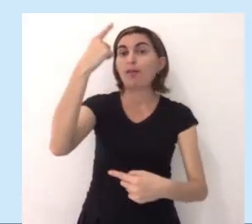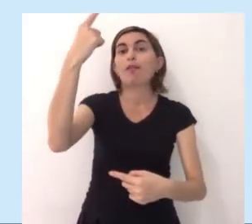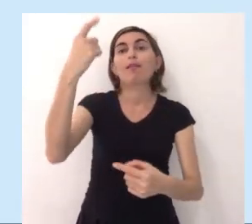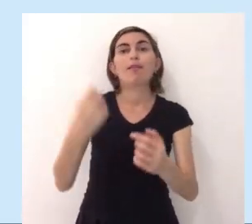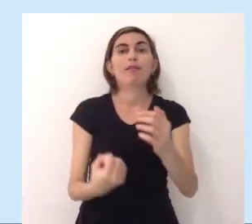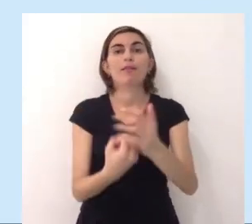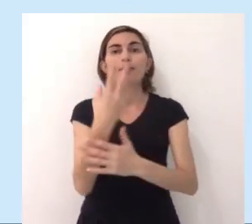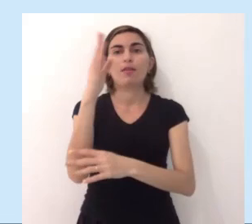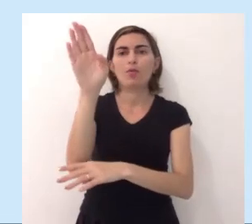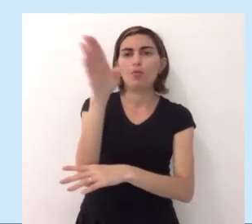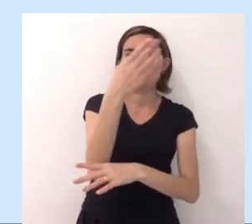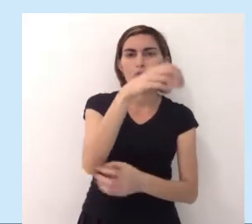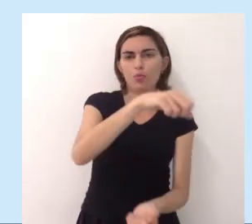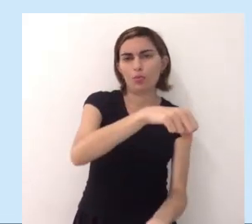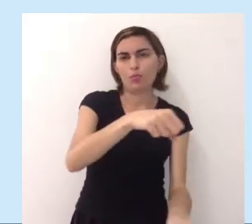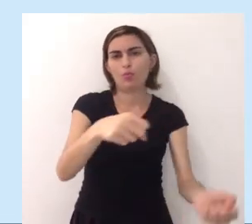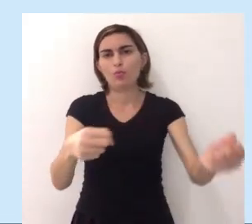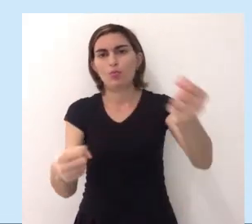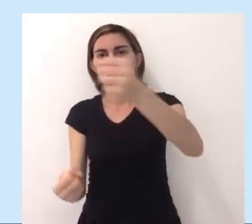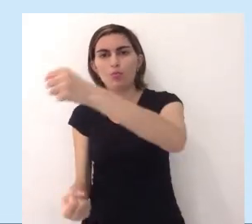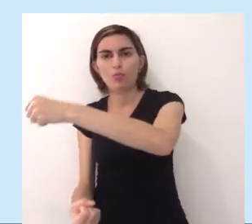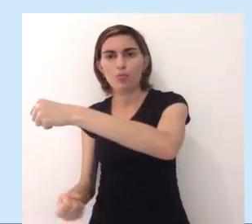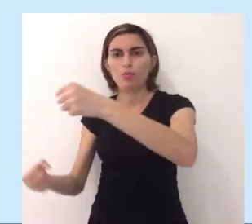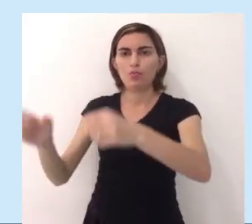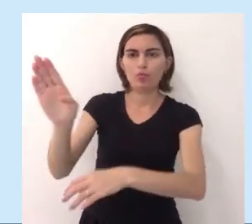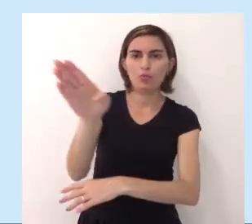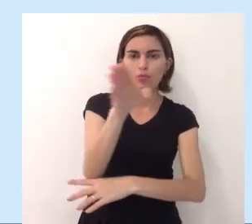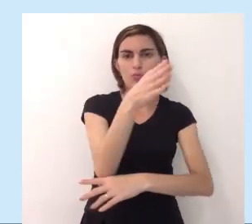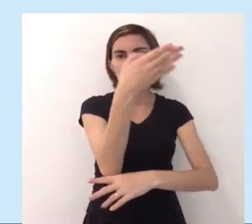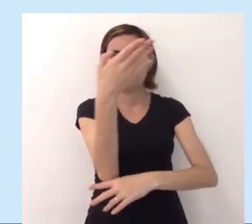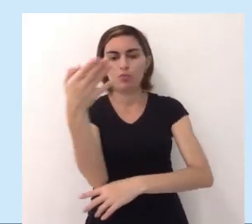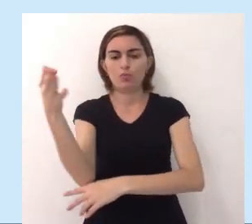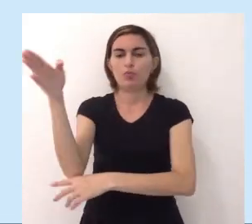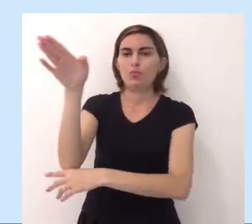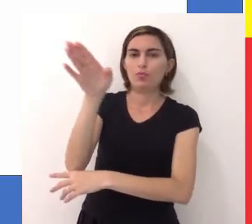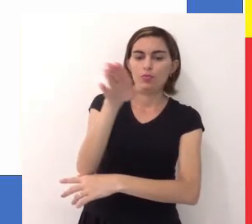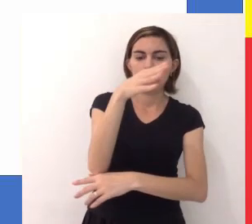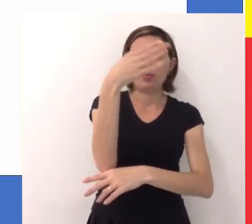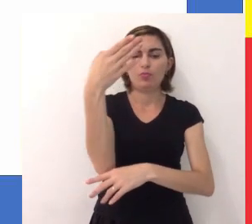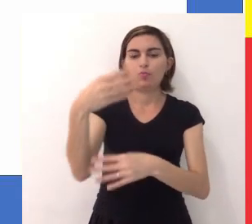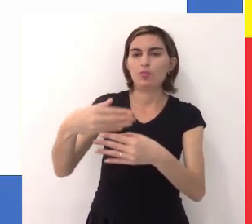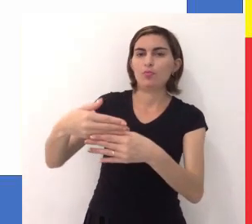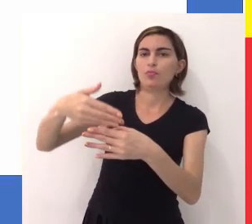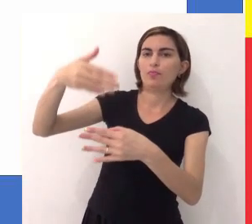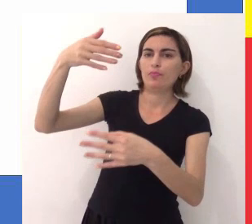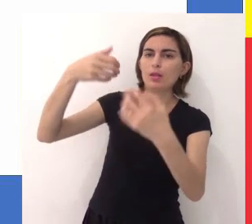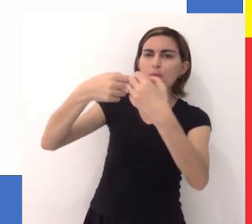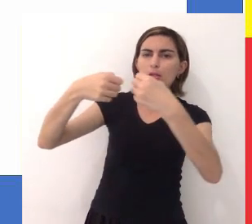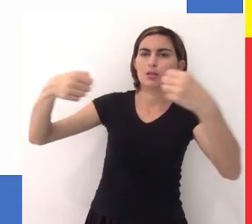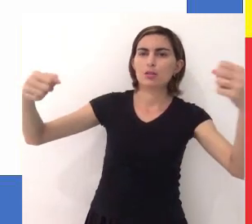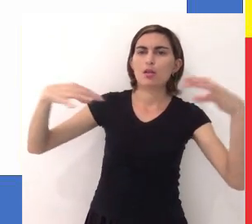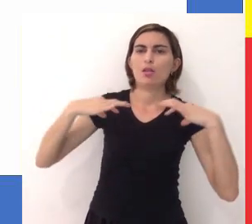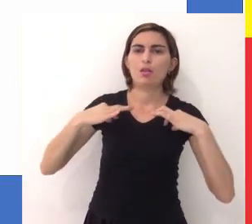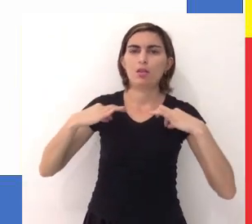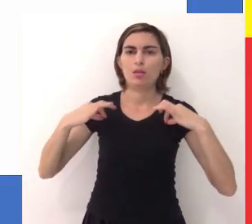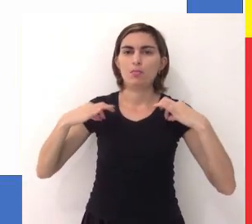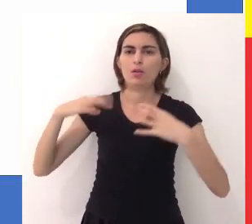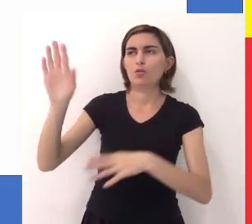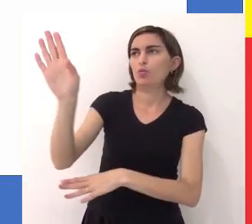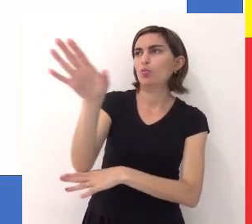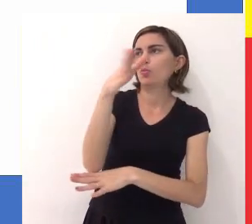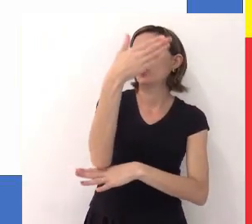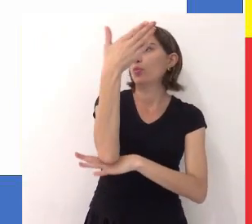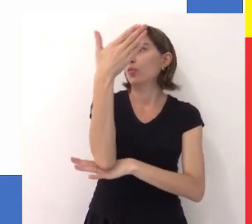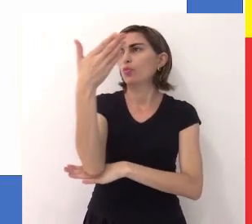aí lemes, começam a criar velas, né? A vela vai ser essa cortina, né? Esse pano que vocês estão vendo aí, que